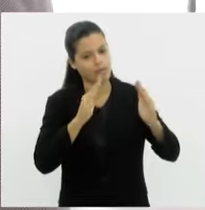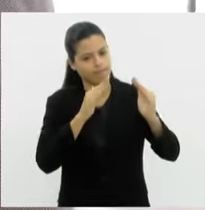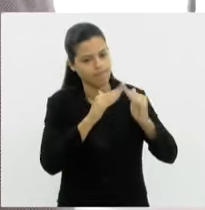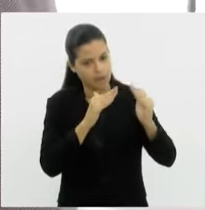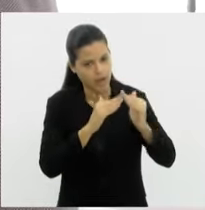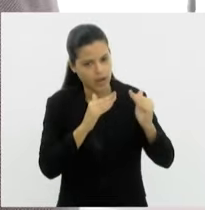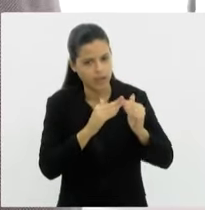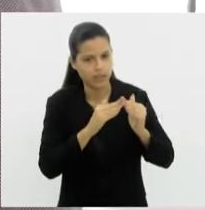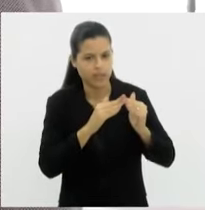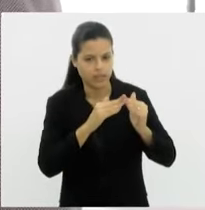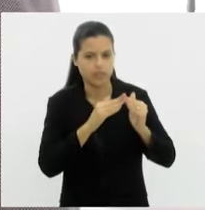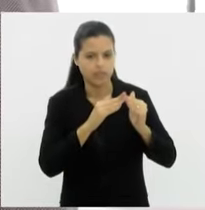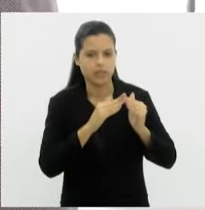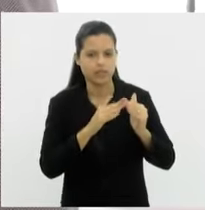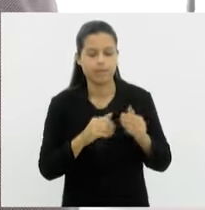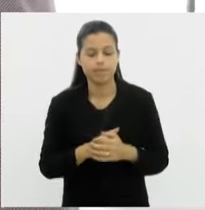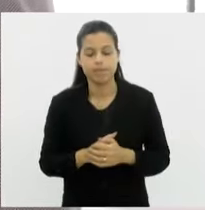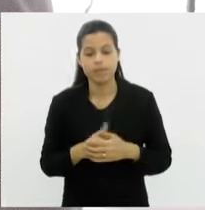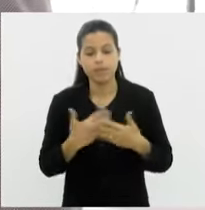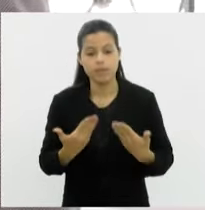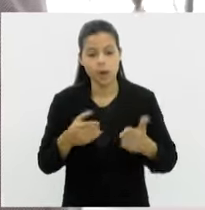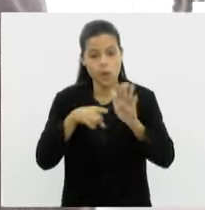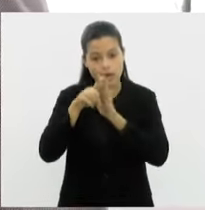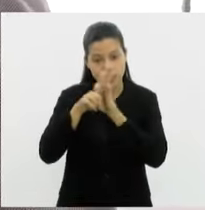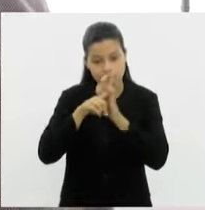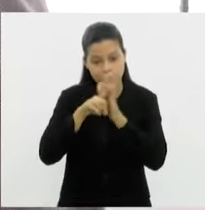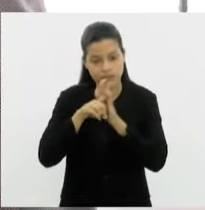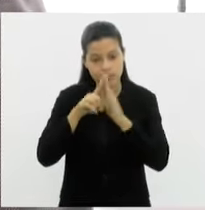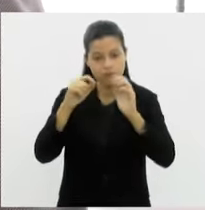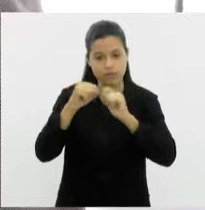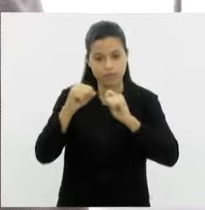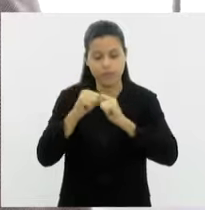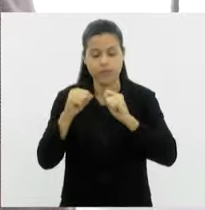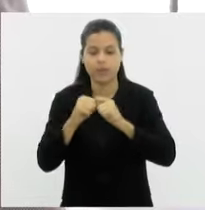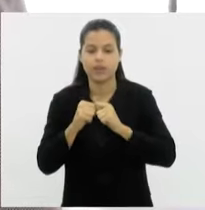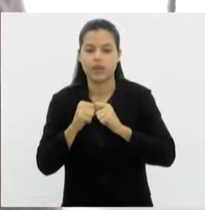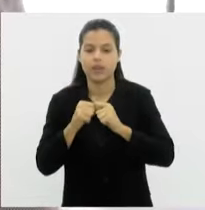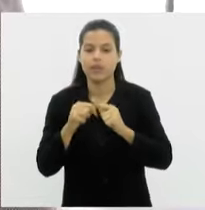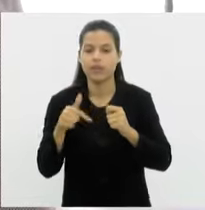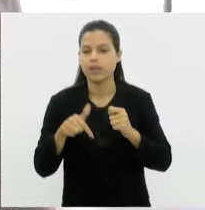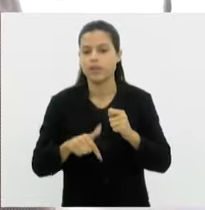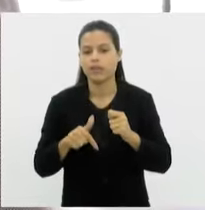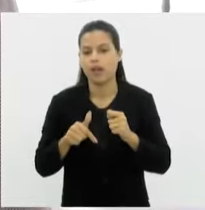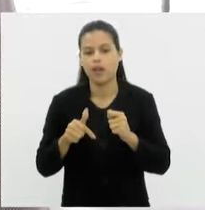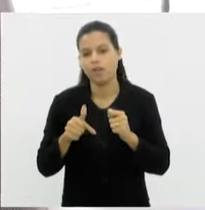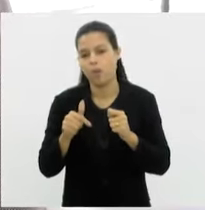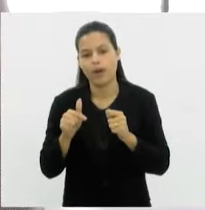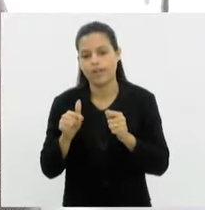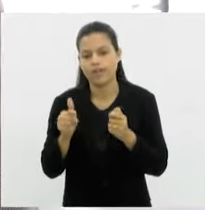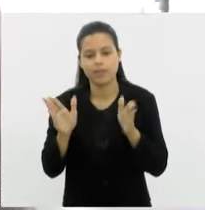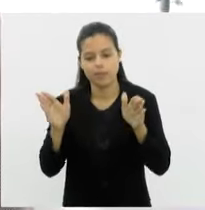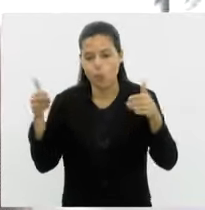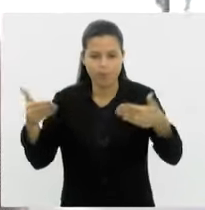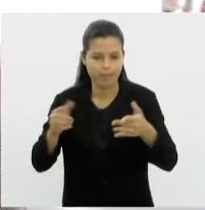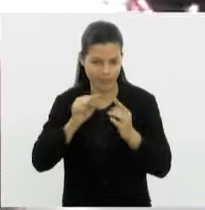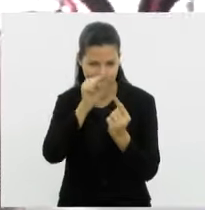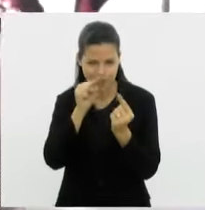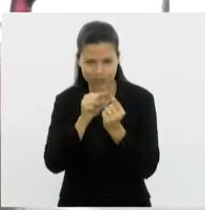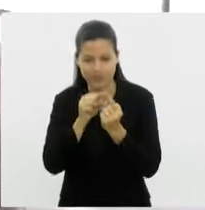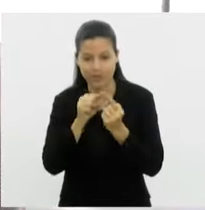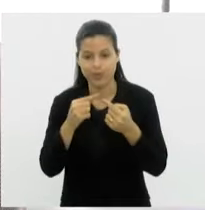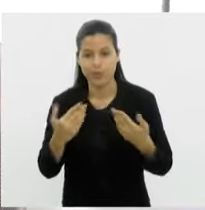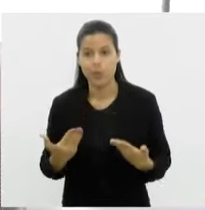questão habitacional. Então, os estudos serão feitos a partir dessa diretriz. É, o grande fluxo